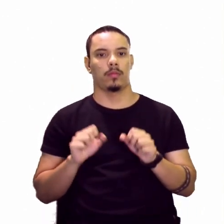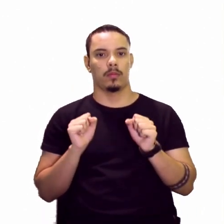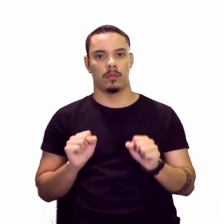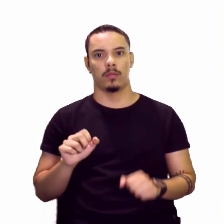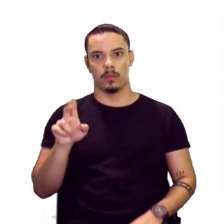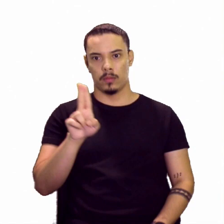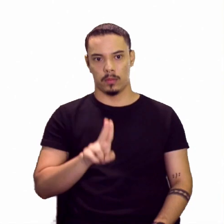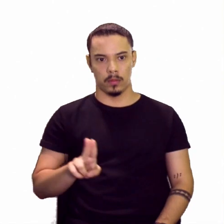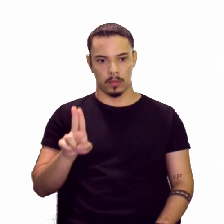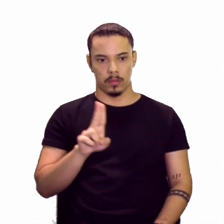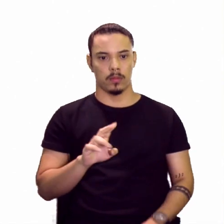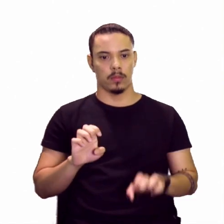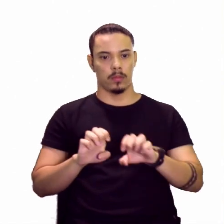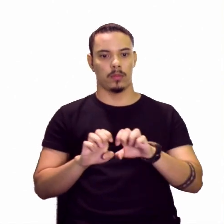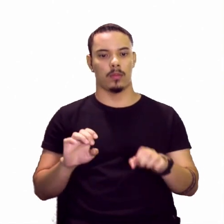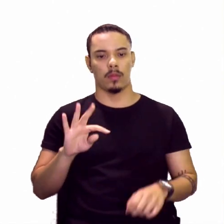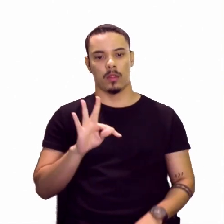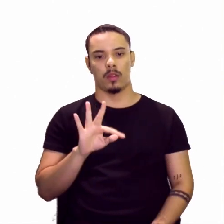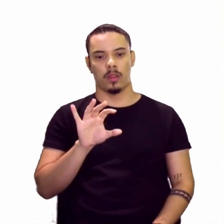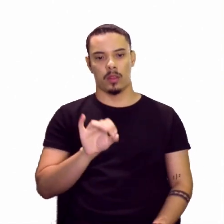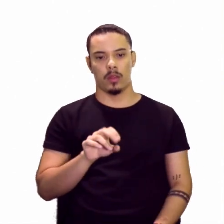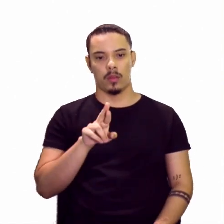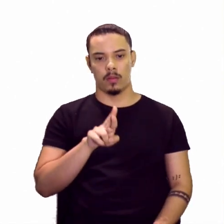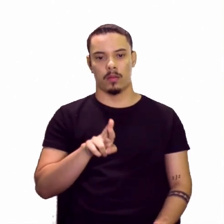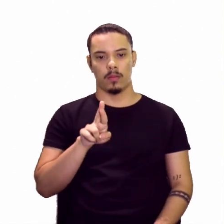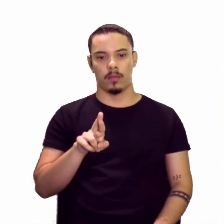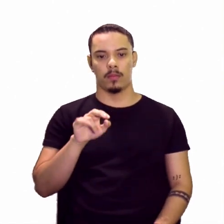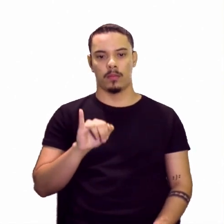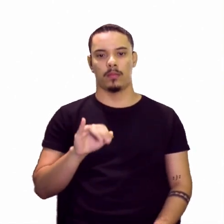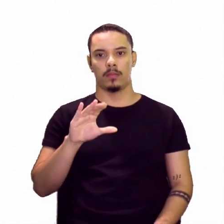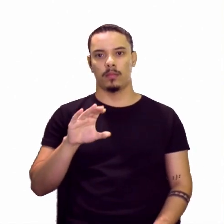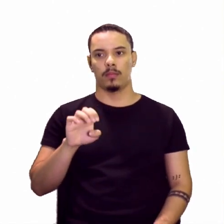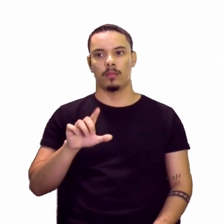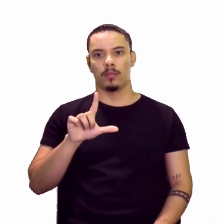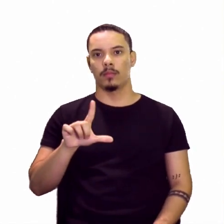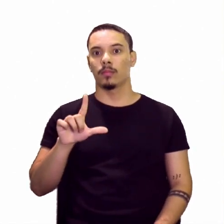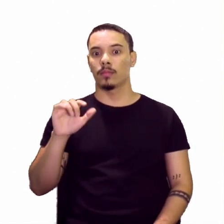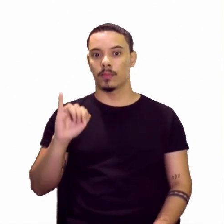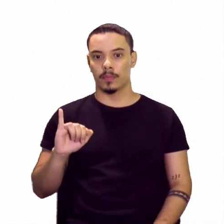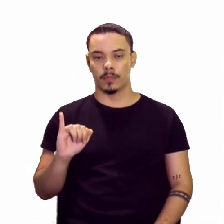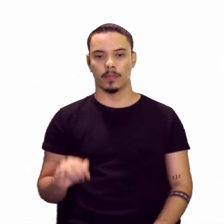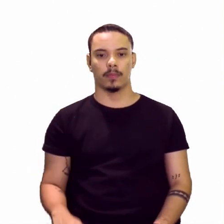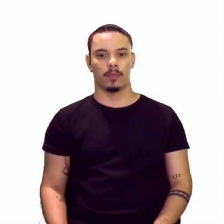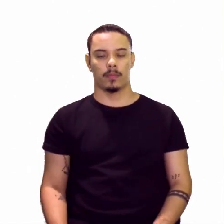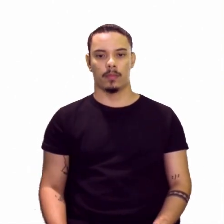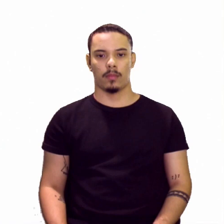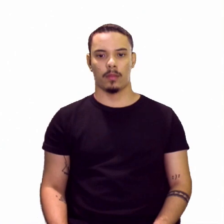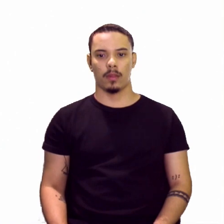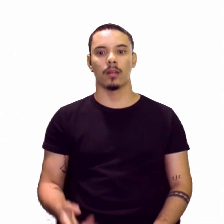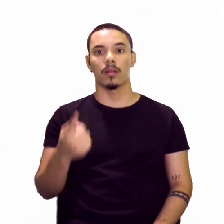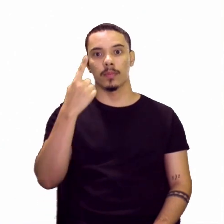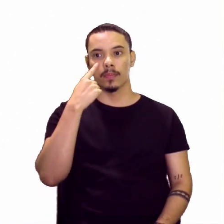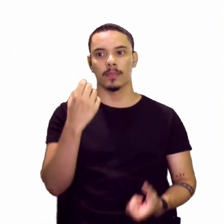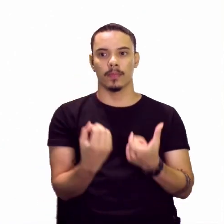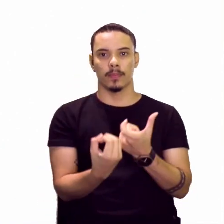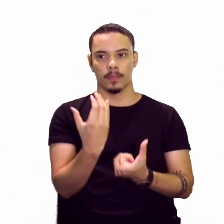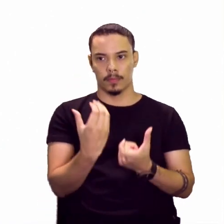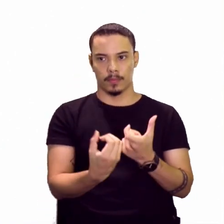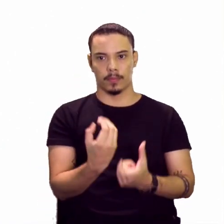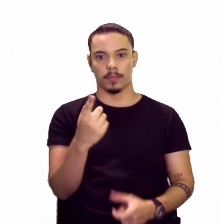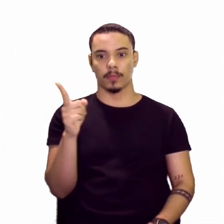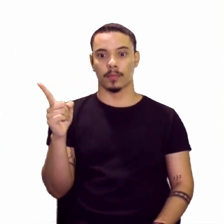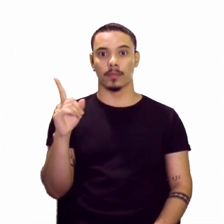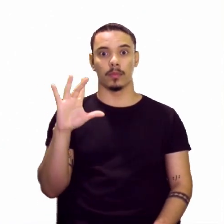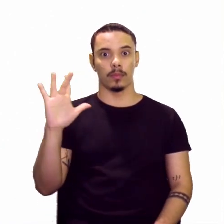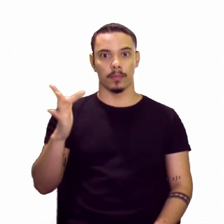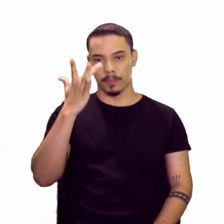do Torricelli. Que é justamente a combinação dessas duas. Então tá aqui, ó, velocidade em função do tempo. Lembrando que